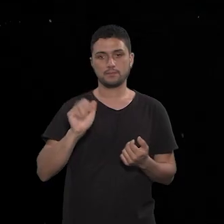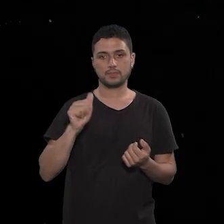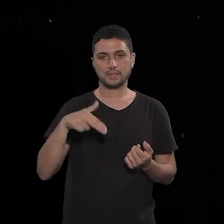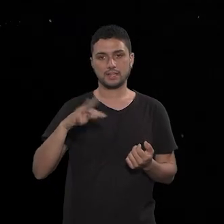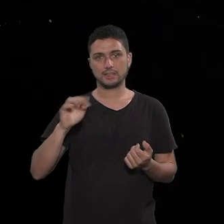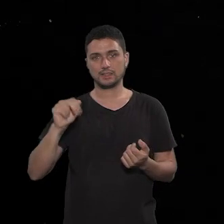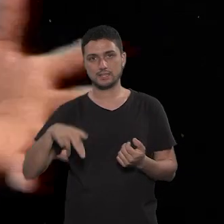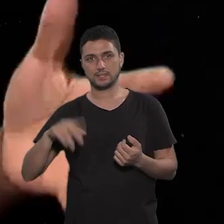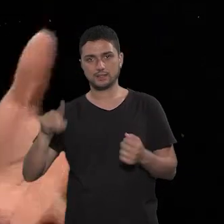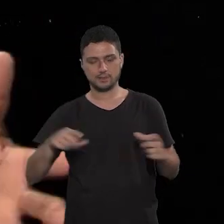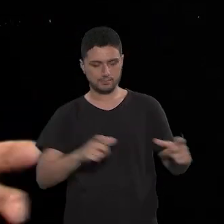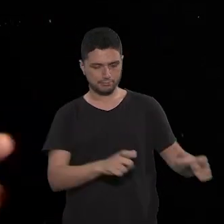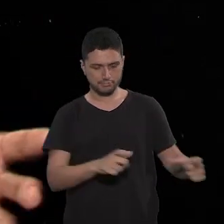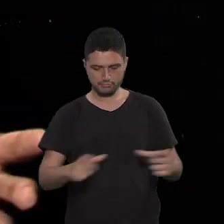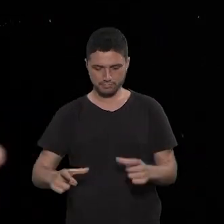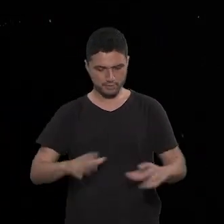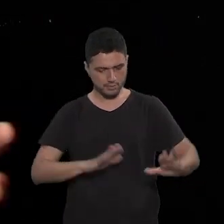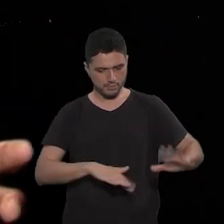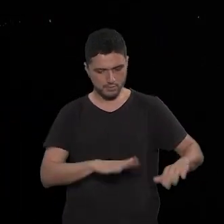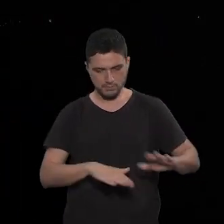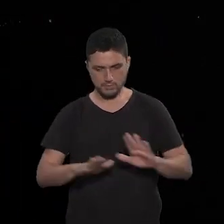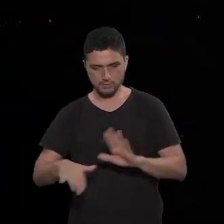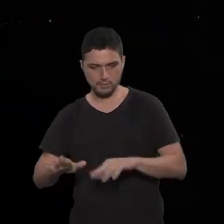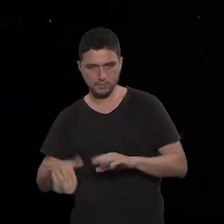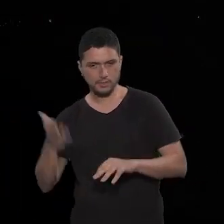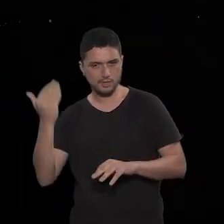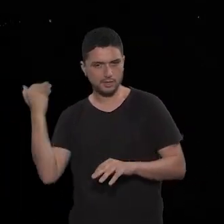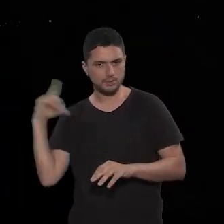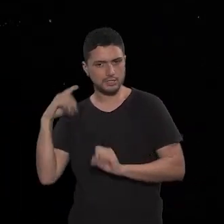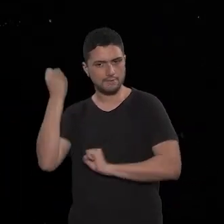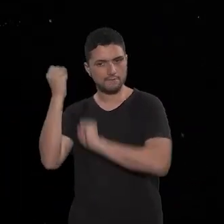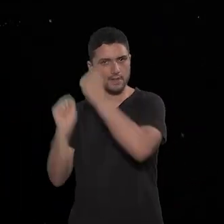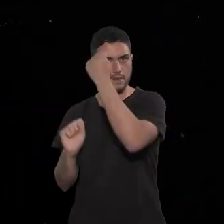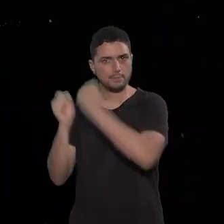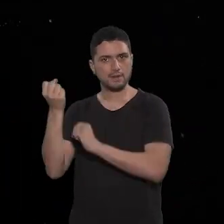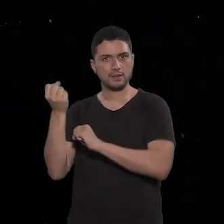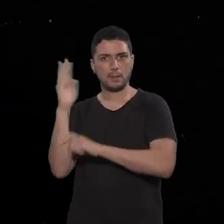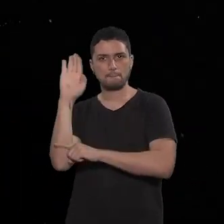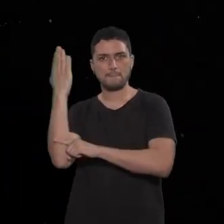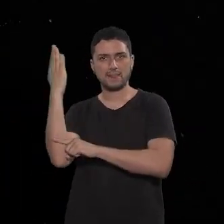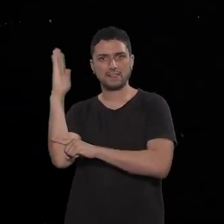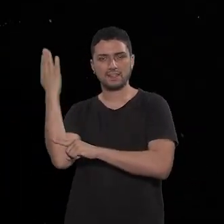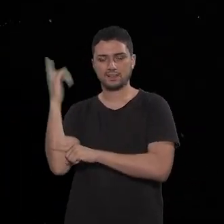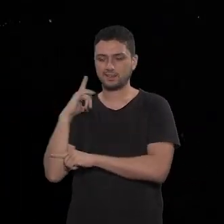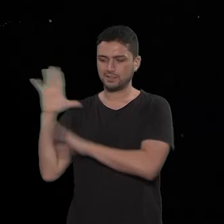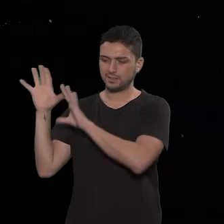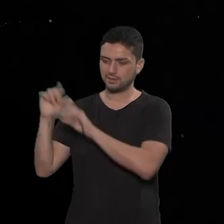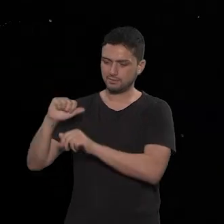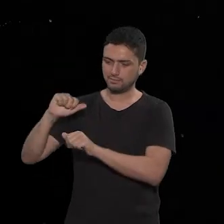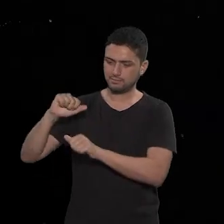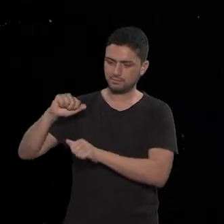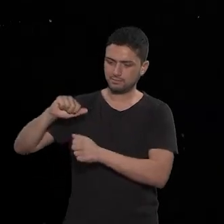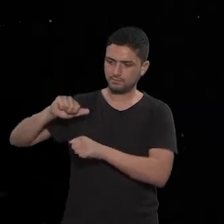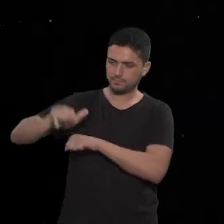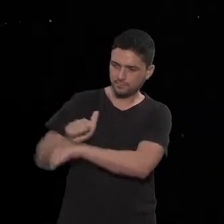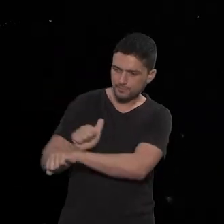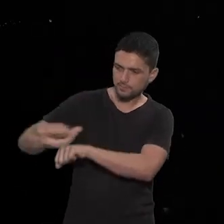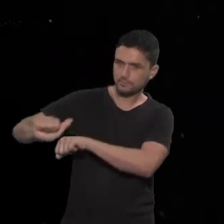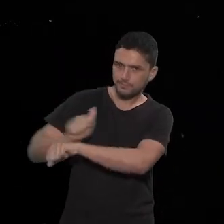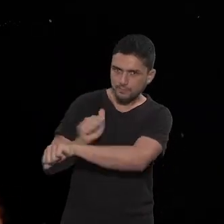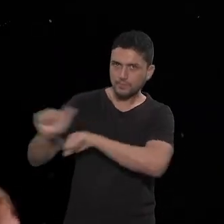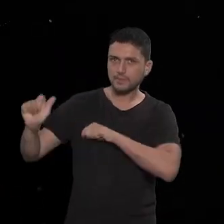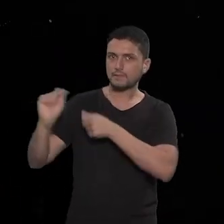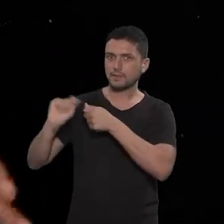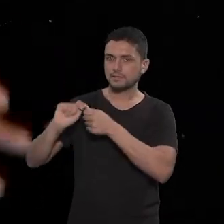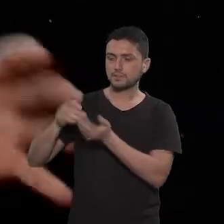é um tantã já, né, na época, né, e tinha uma fábrica lá, de instrumentos em Porto Alegre, que